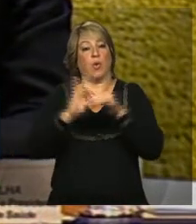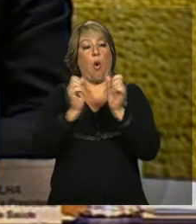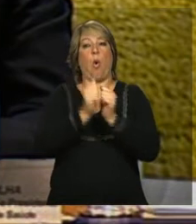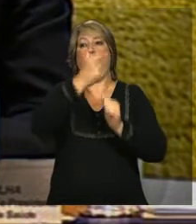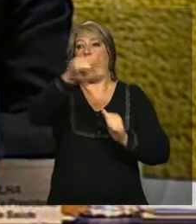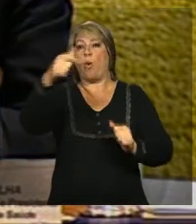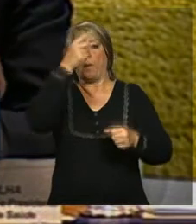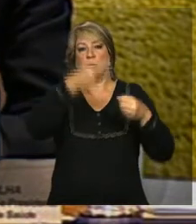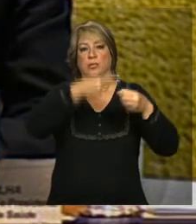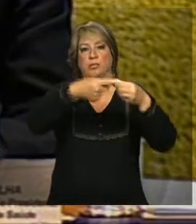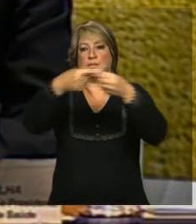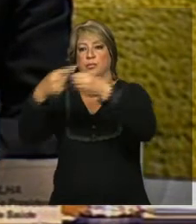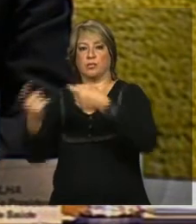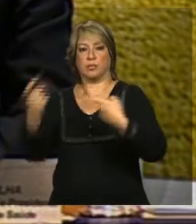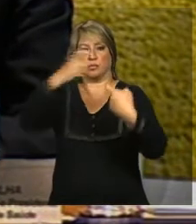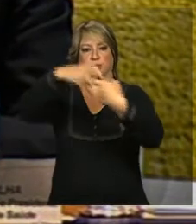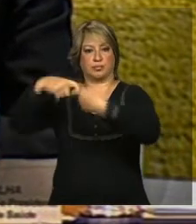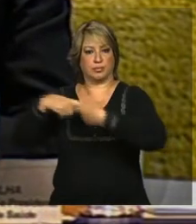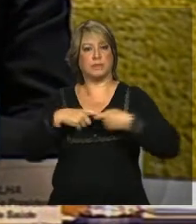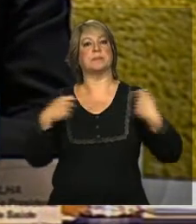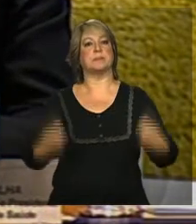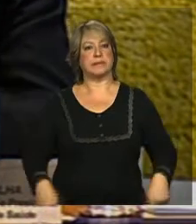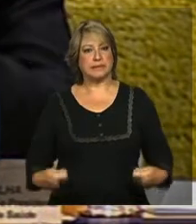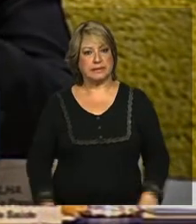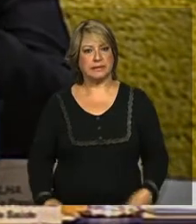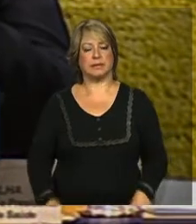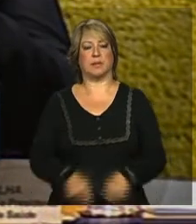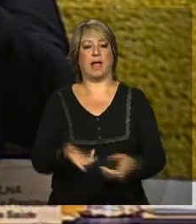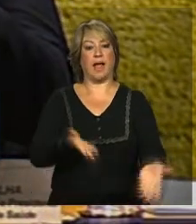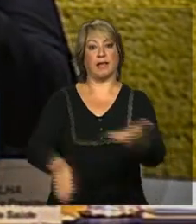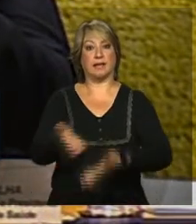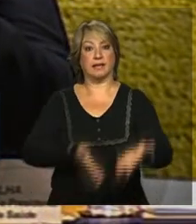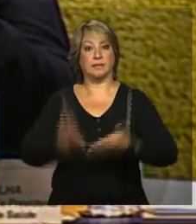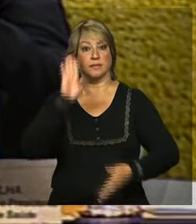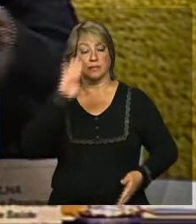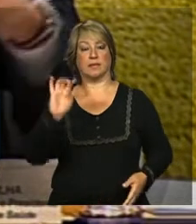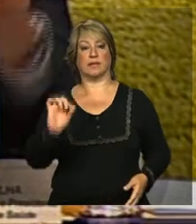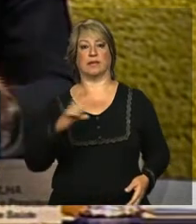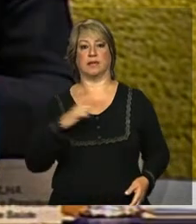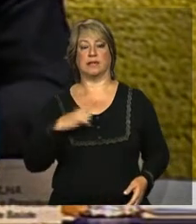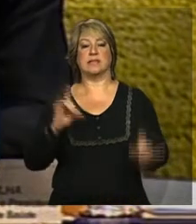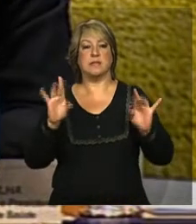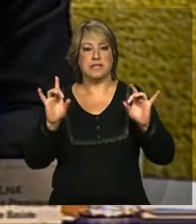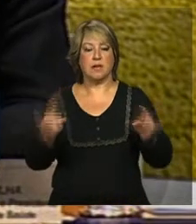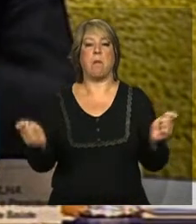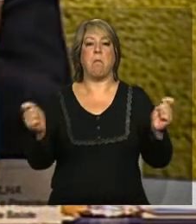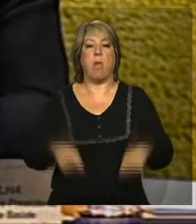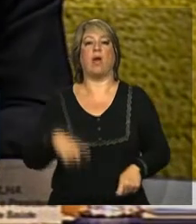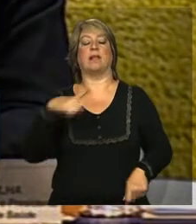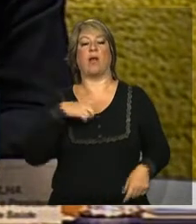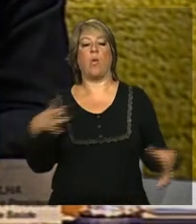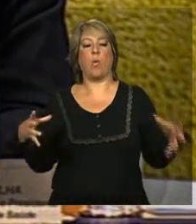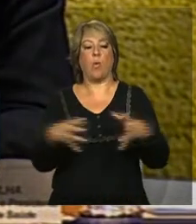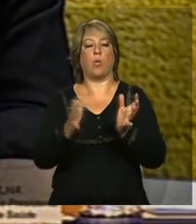municípios ou para atendimento de mais alta complexidade para determinados atendimentos seja específicos que possam